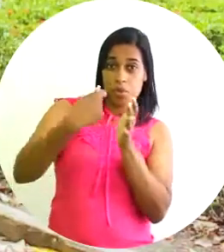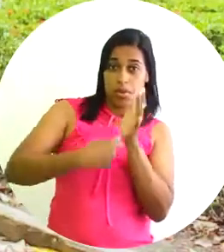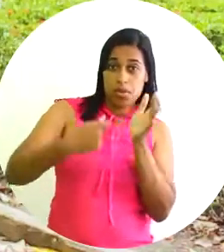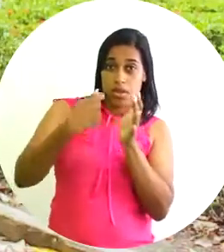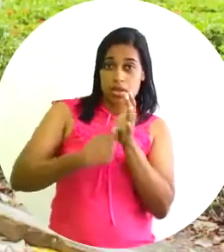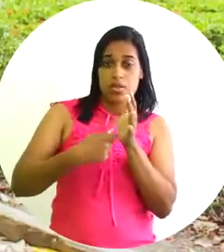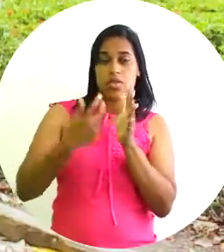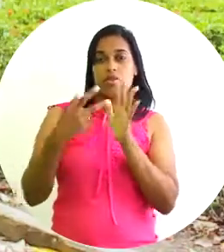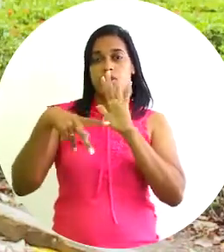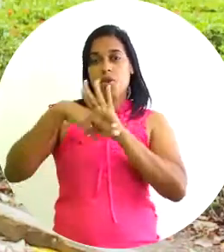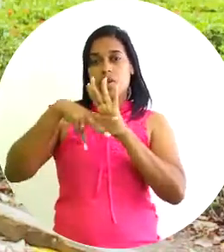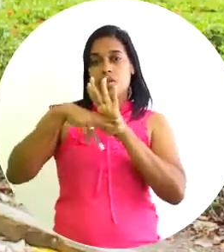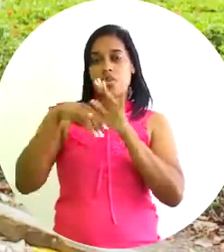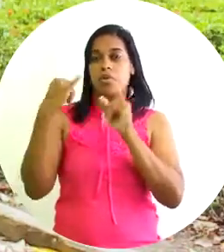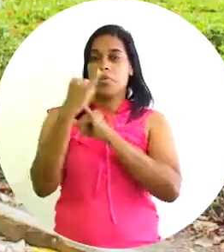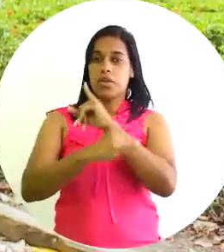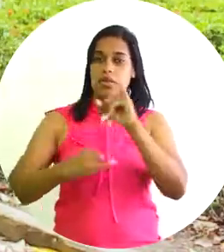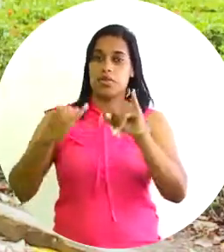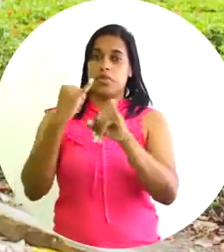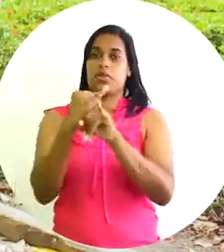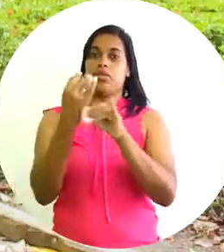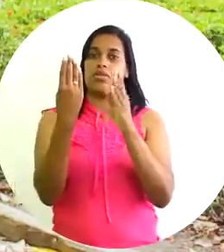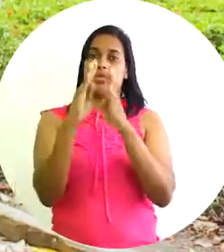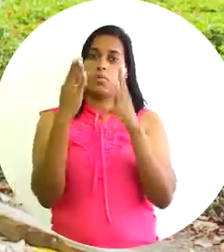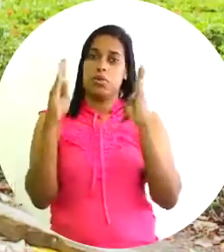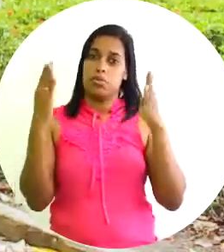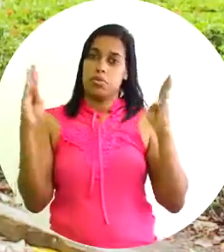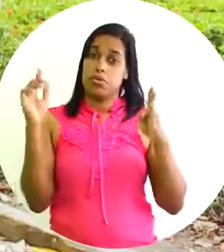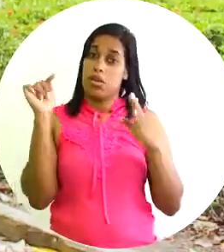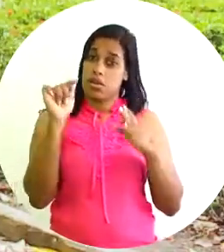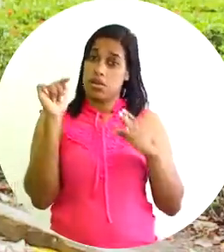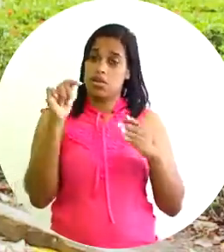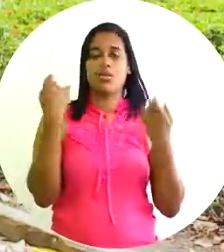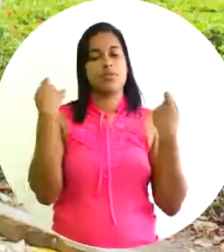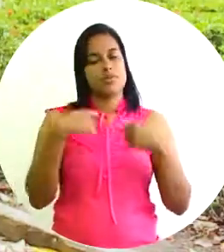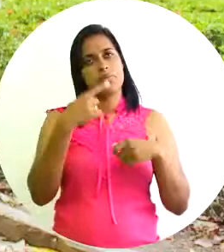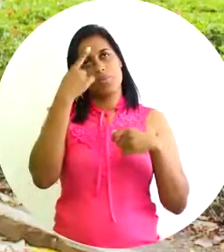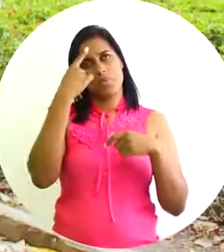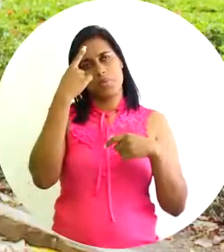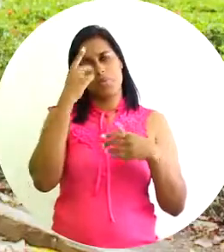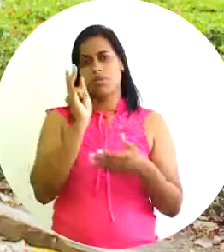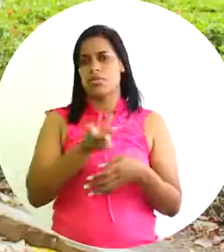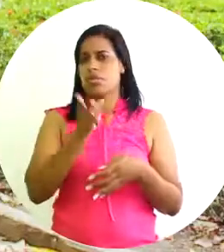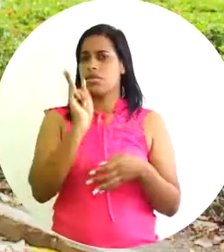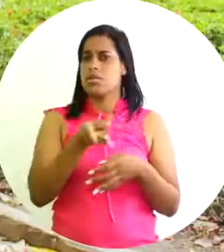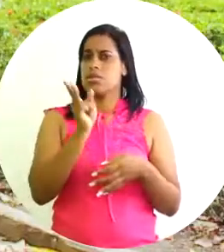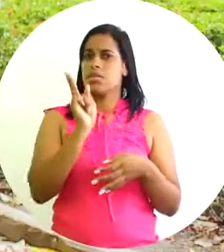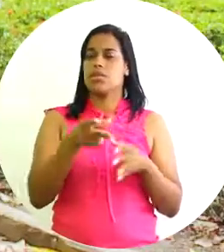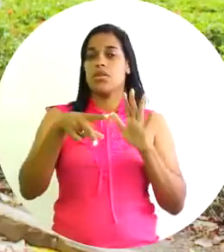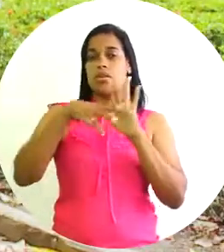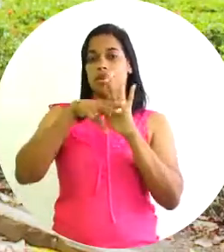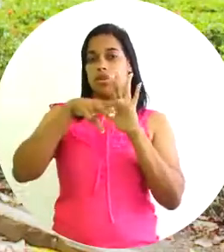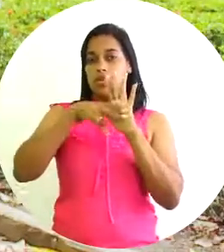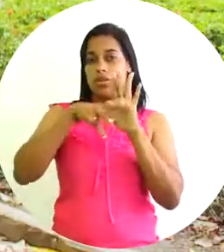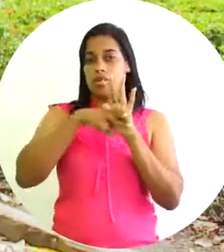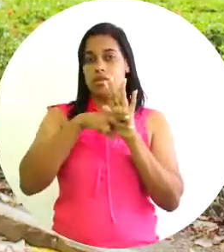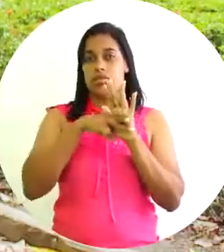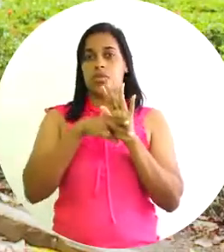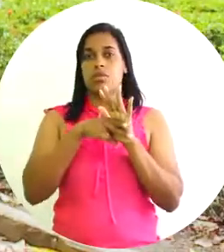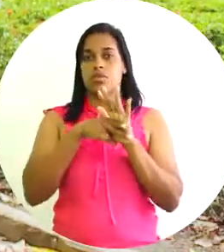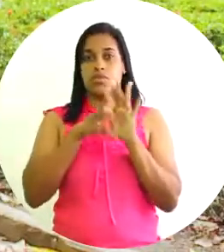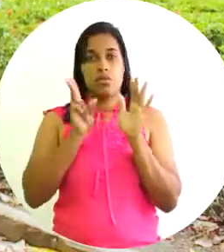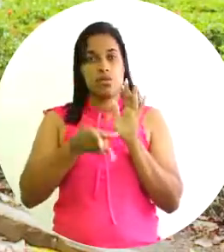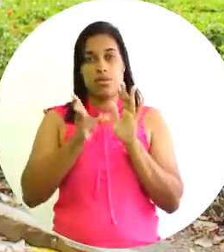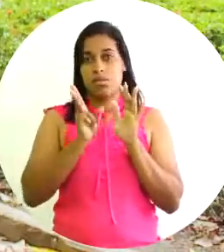uma norma internacional sobre bibliotecas. E é isso que vocês devem pensar nesses níveis de normalização. Geralmente, quando